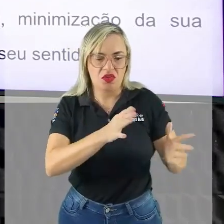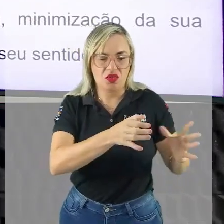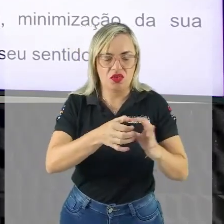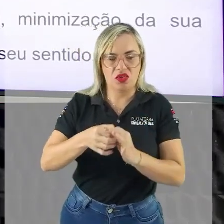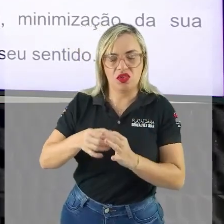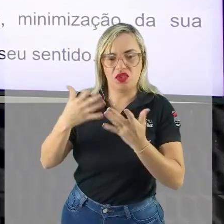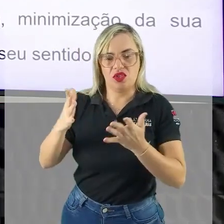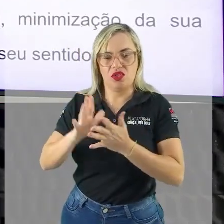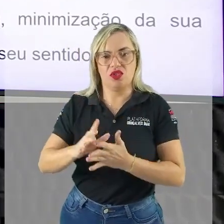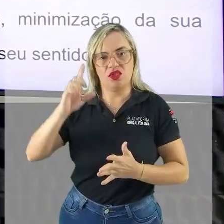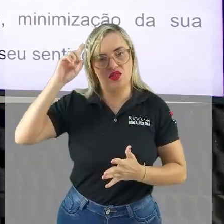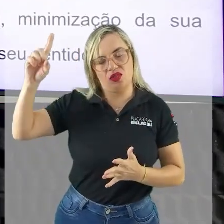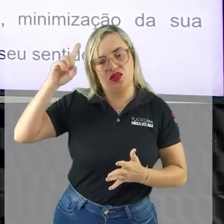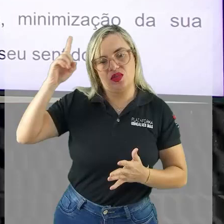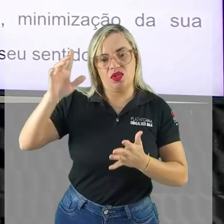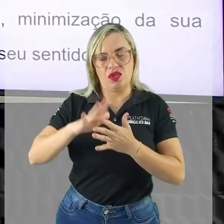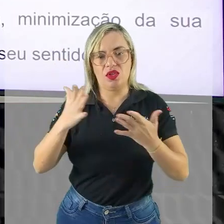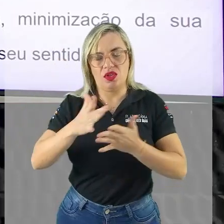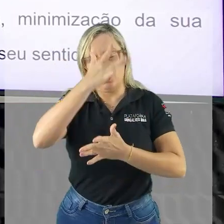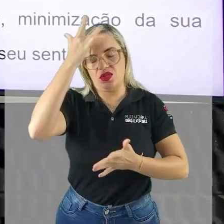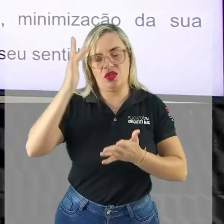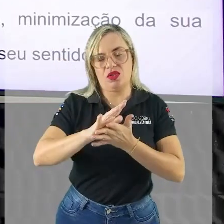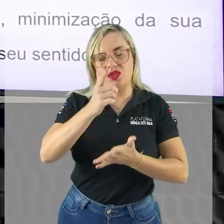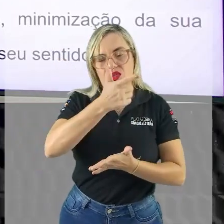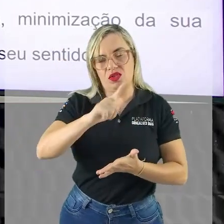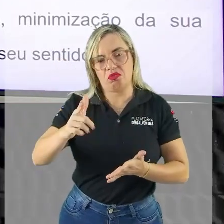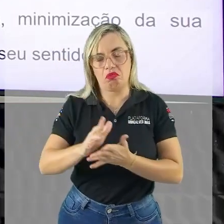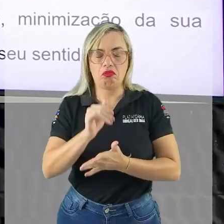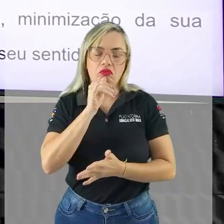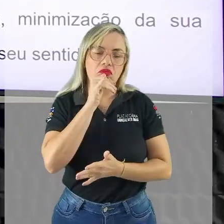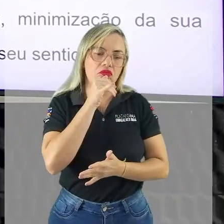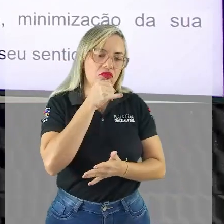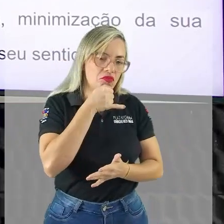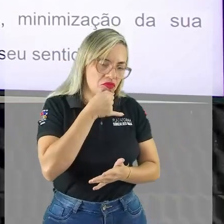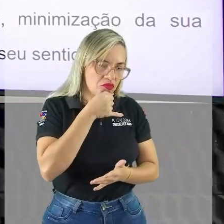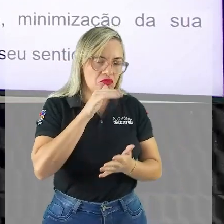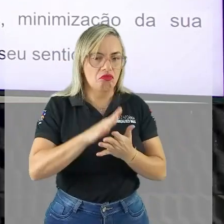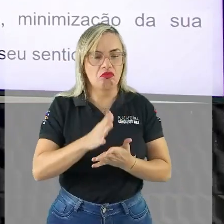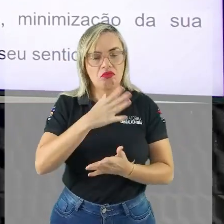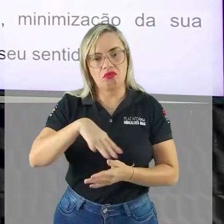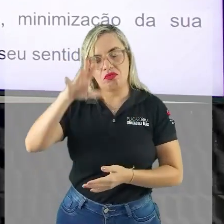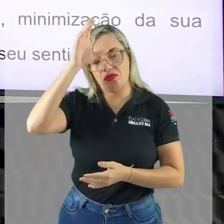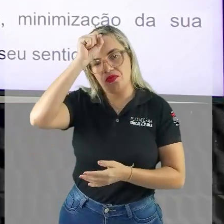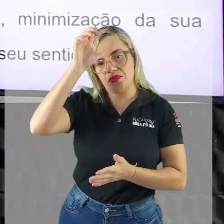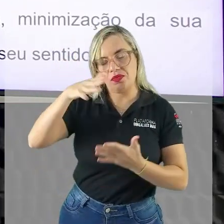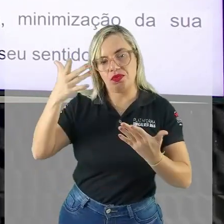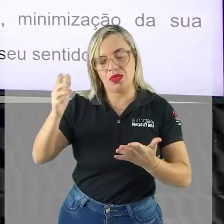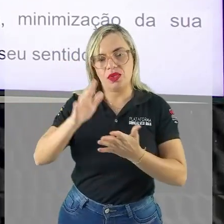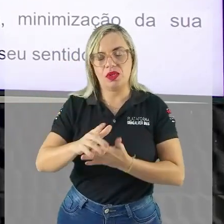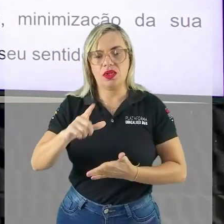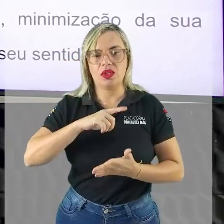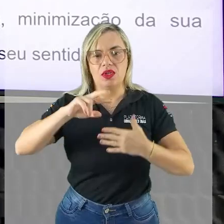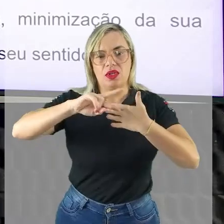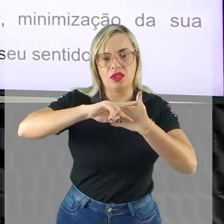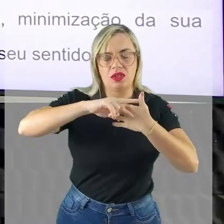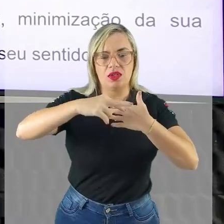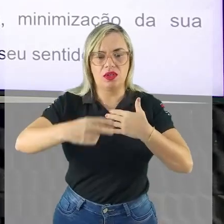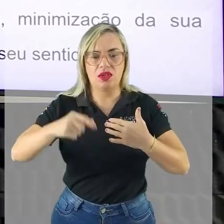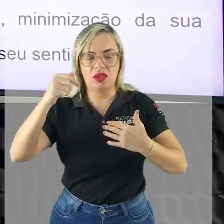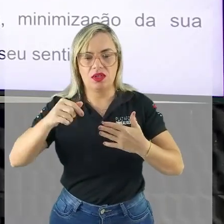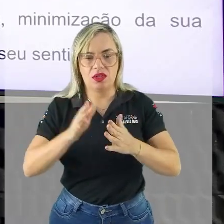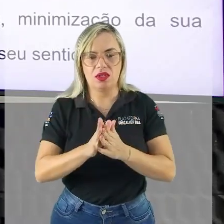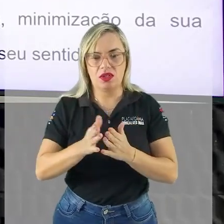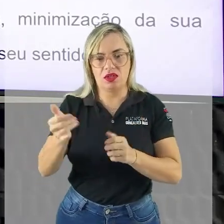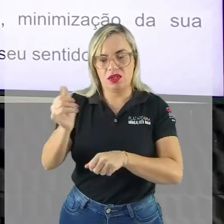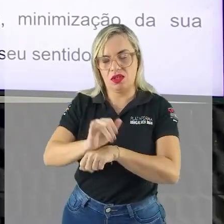E aí, as pessoas que não têm, infelizmente, muito conhecimento, acabam sendo levadas por